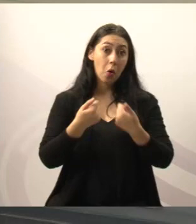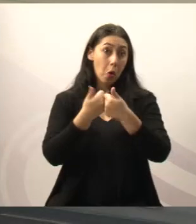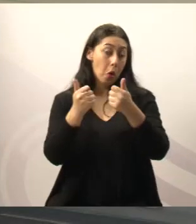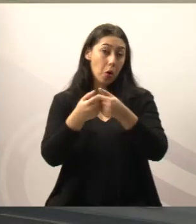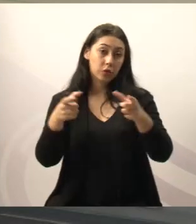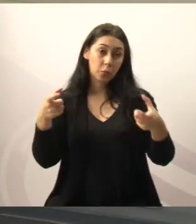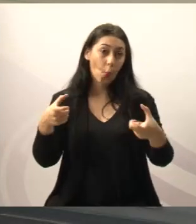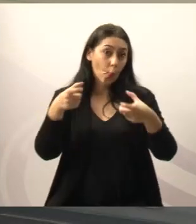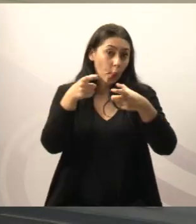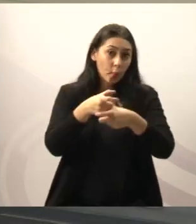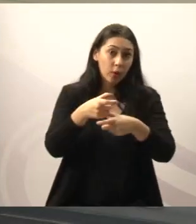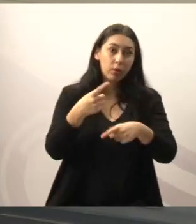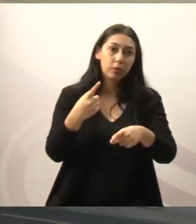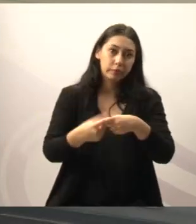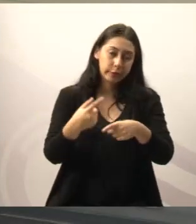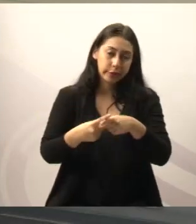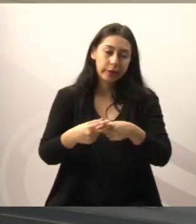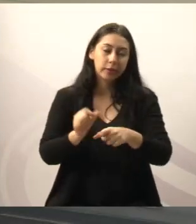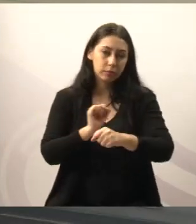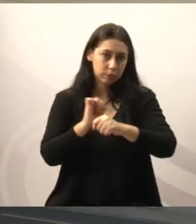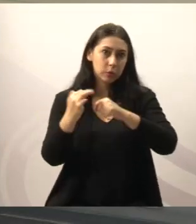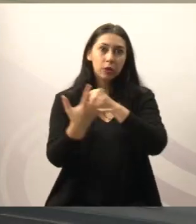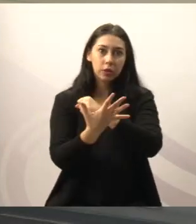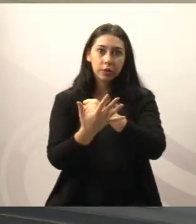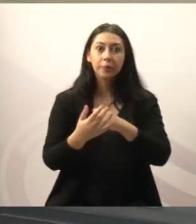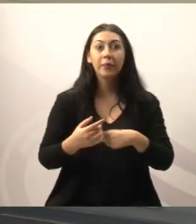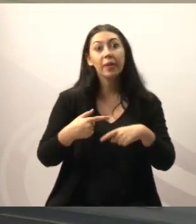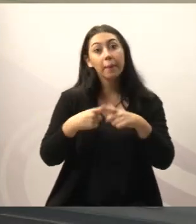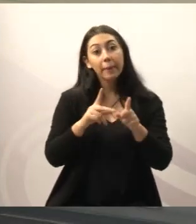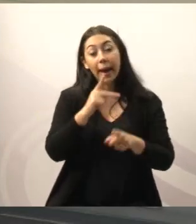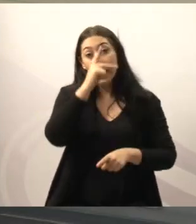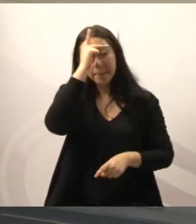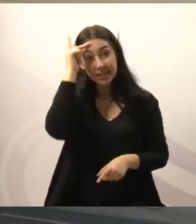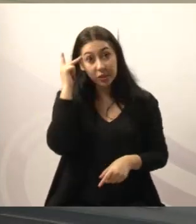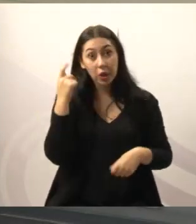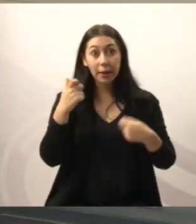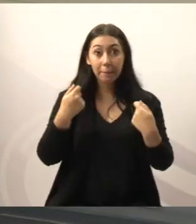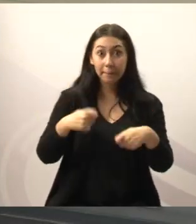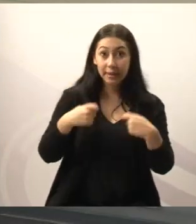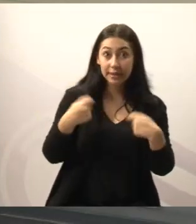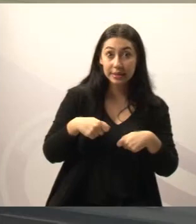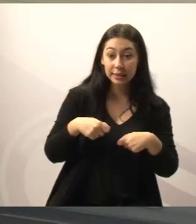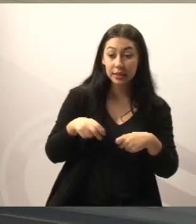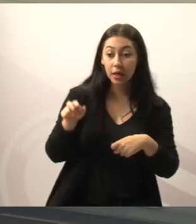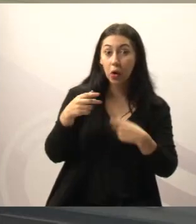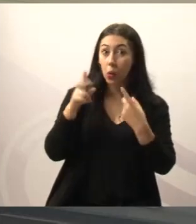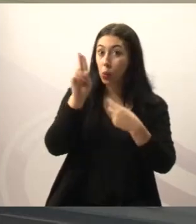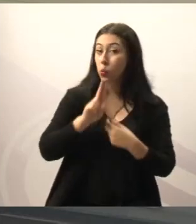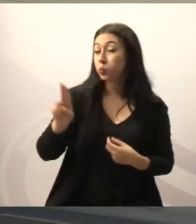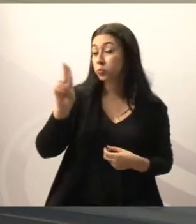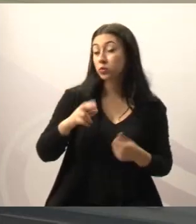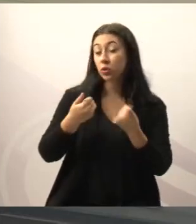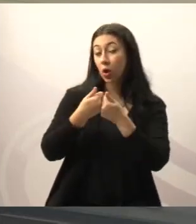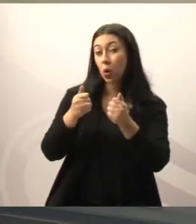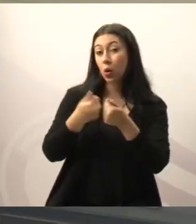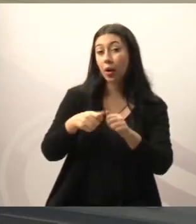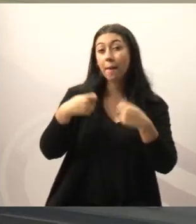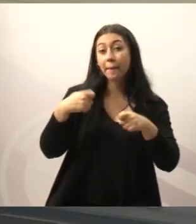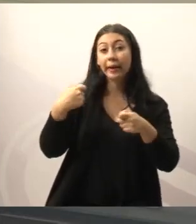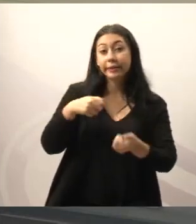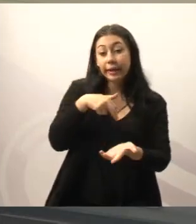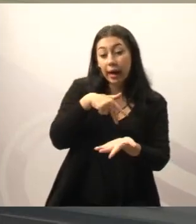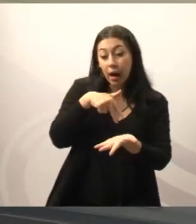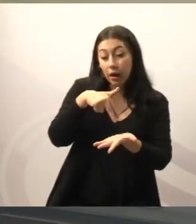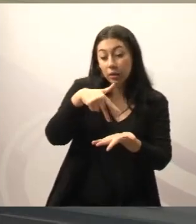mais o posto médio do Parque Meia Lua, eles têm que vir da Lagoa Azul até o Parque Meia Lua, depois chegar aqui no Mercadão, vir